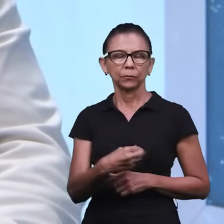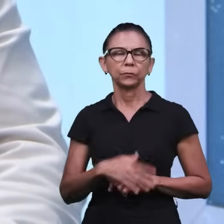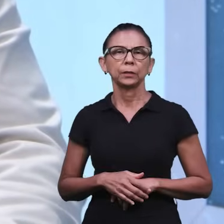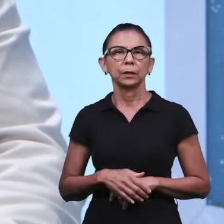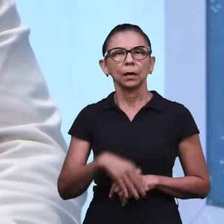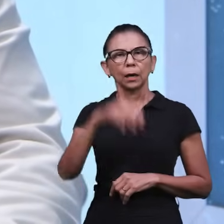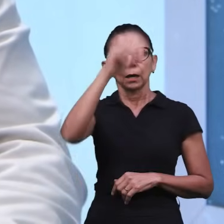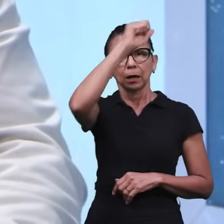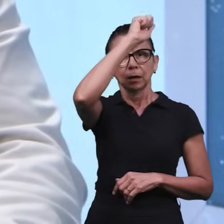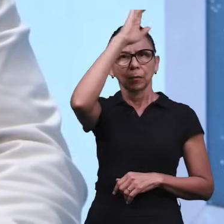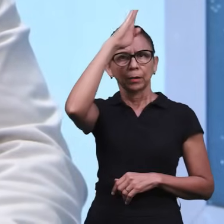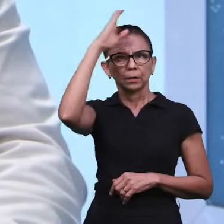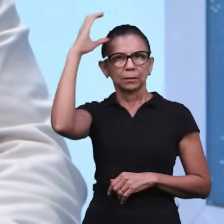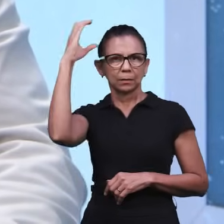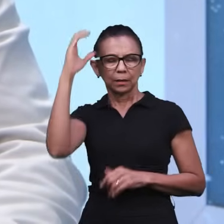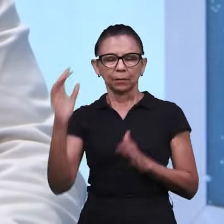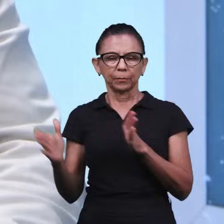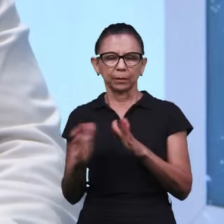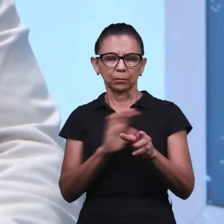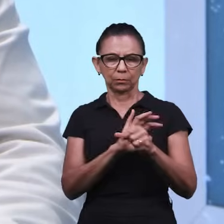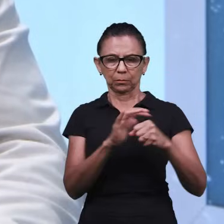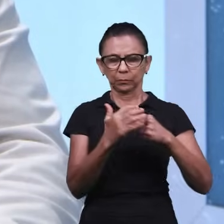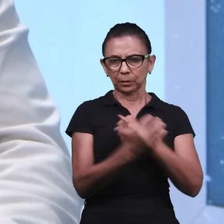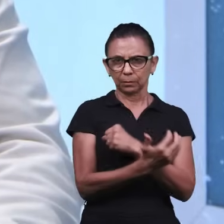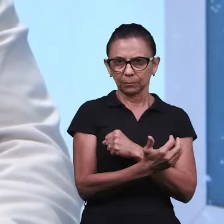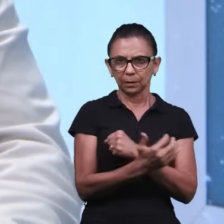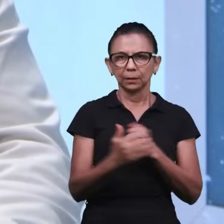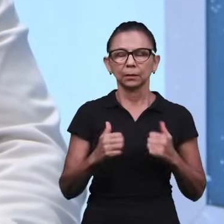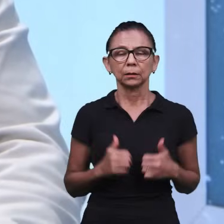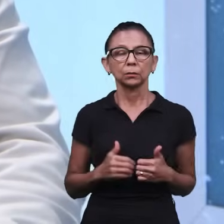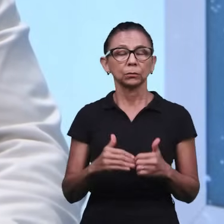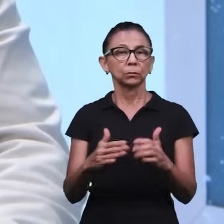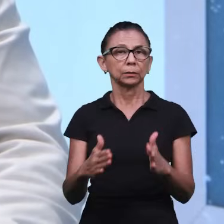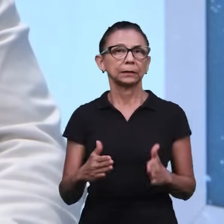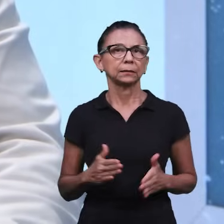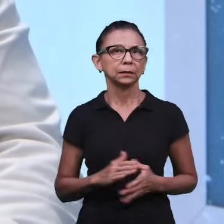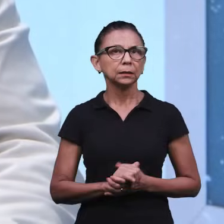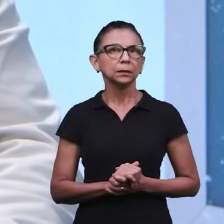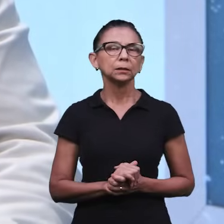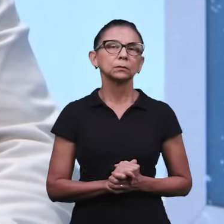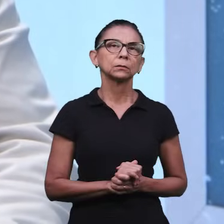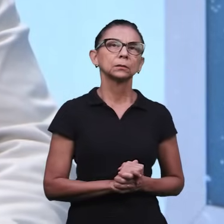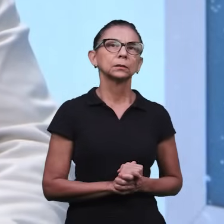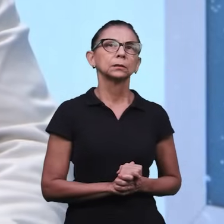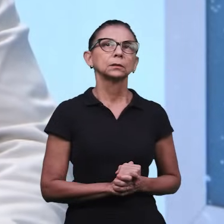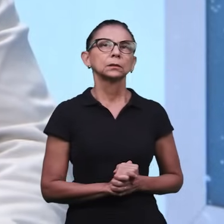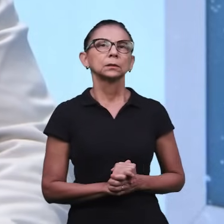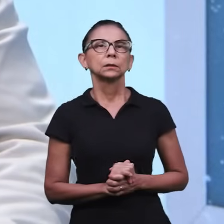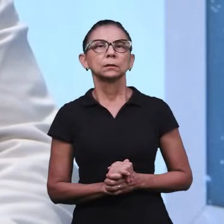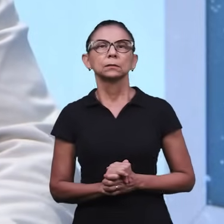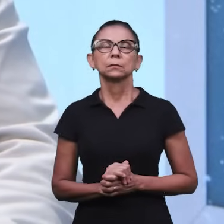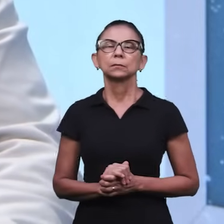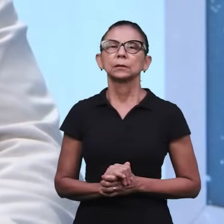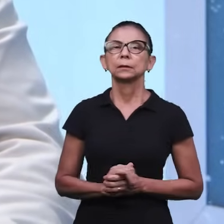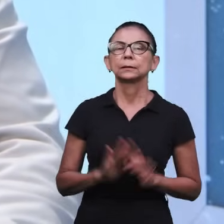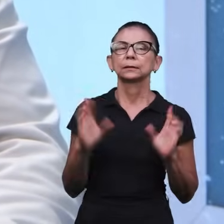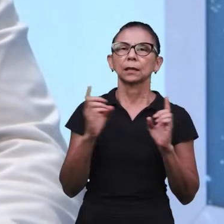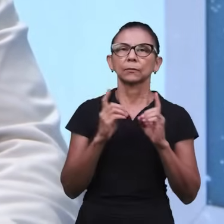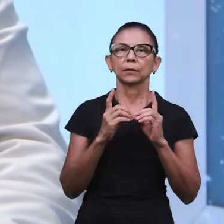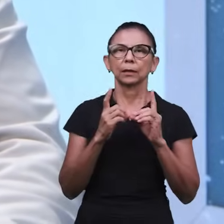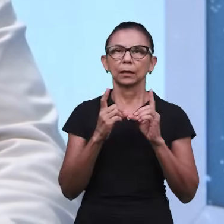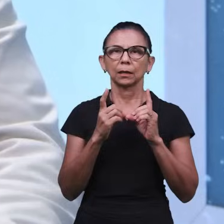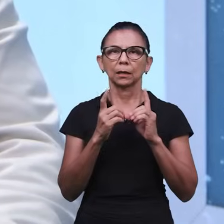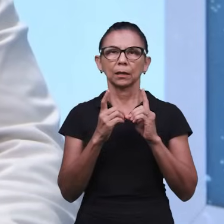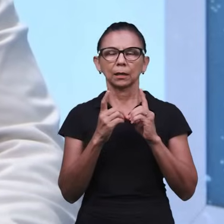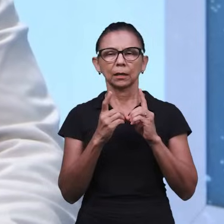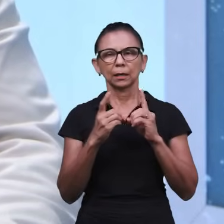alfabetizado durante a pandemia, então os primeiros anos de alfabetização dele, ele estava naquele modo escolar em casa,